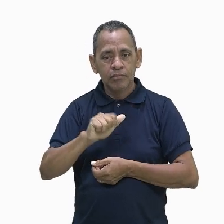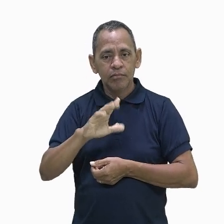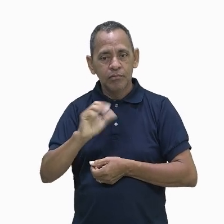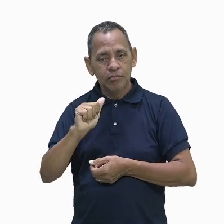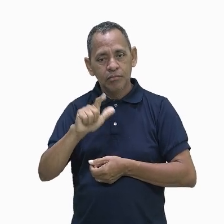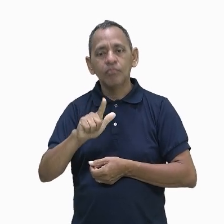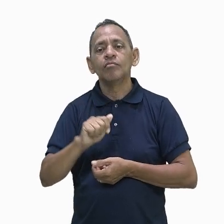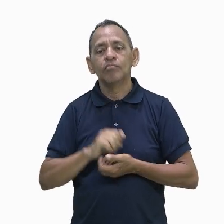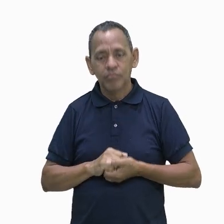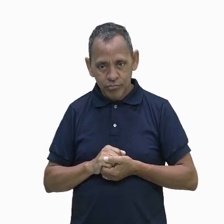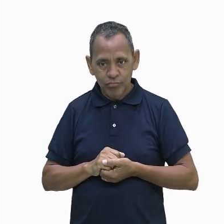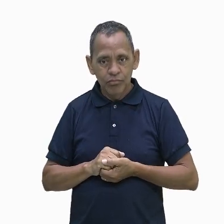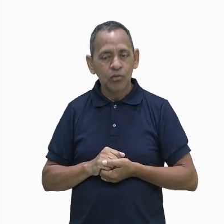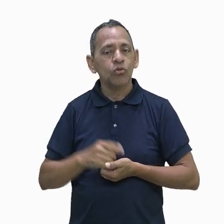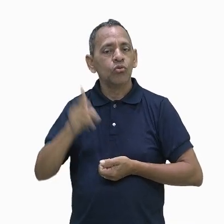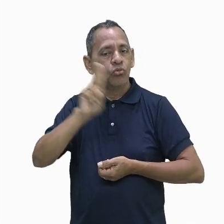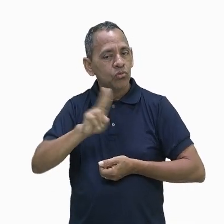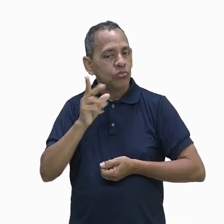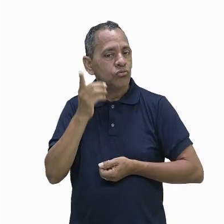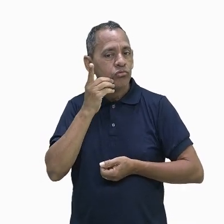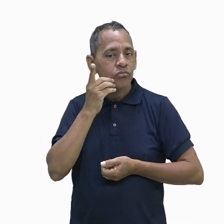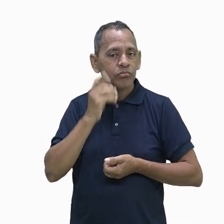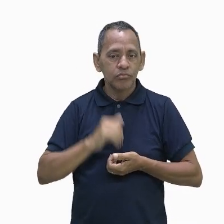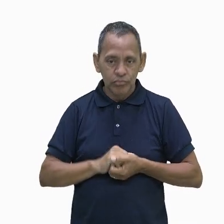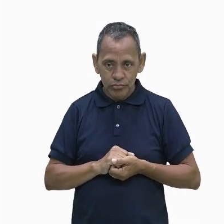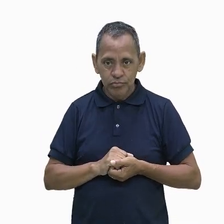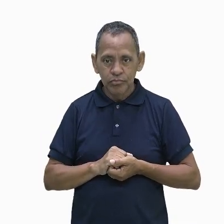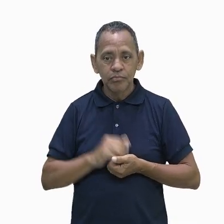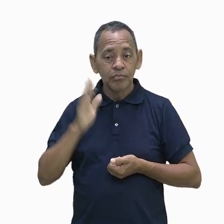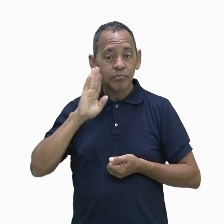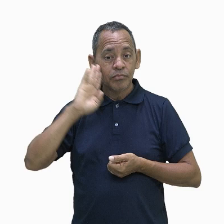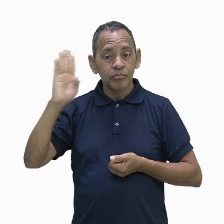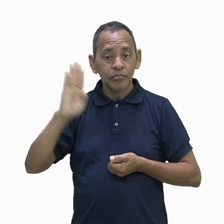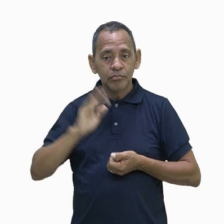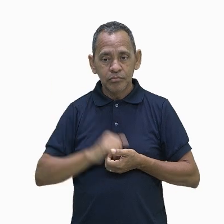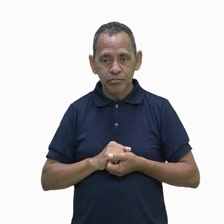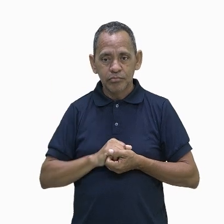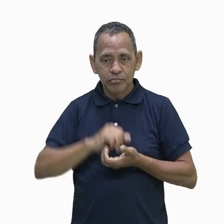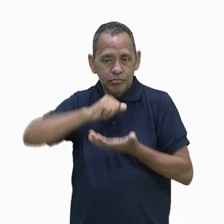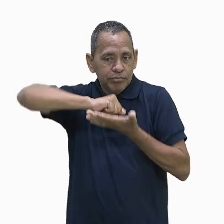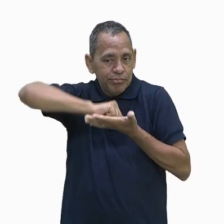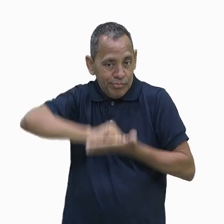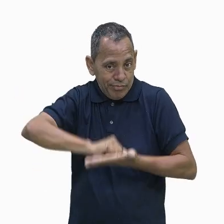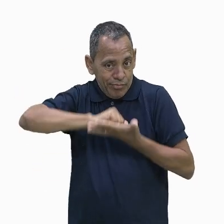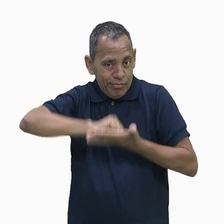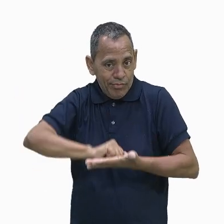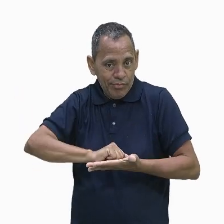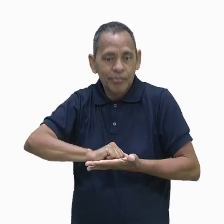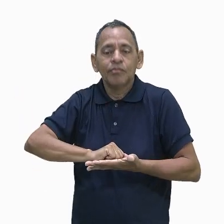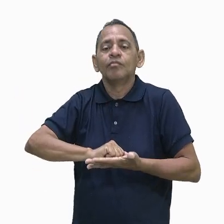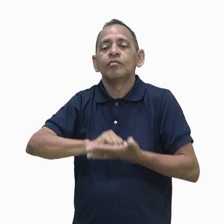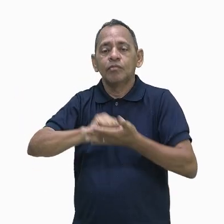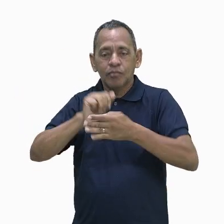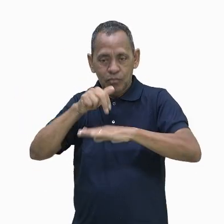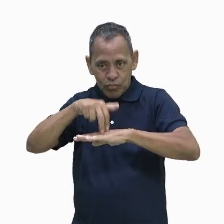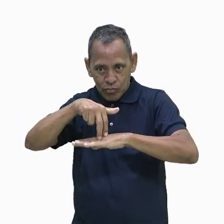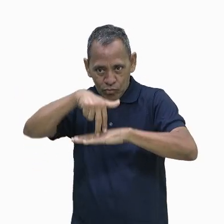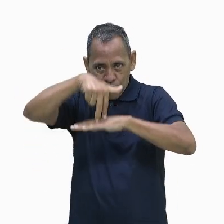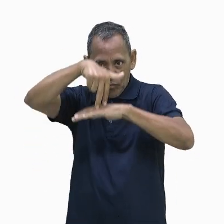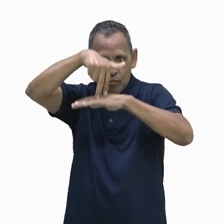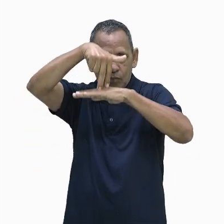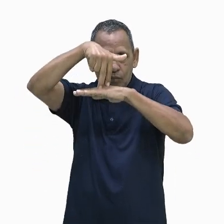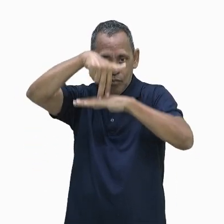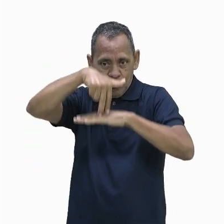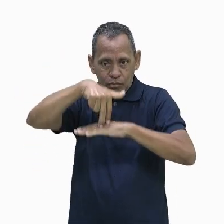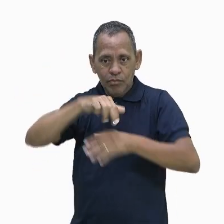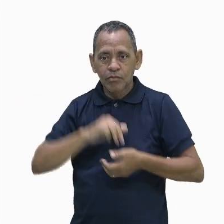enunciado e aplicações no cotidiano, principalmente aí a prensa hidráulica com o elevador hidráulico. Aí, com base